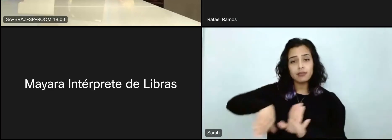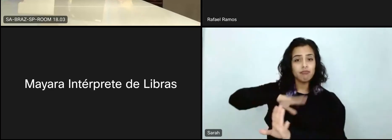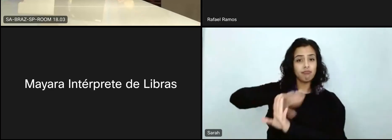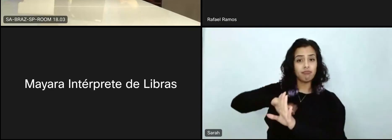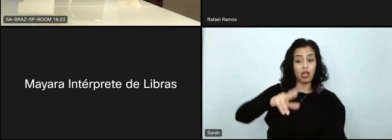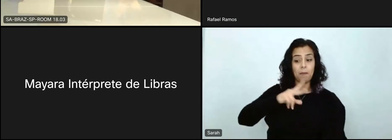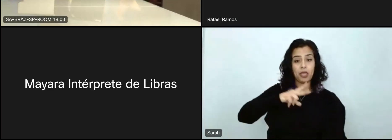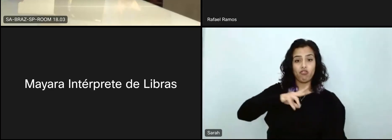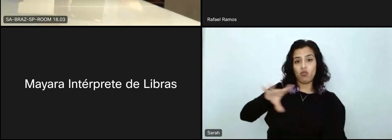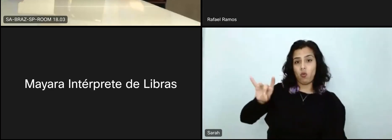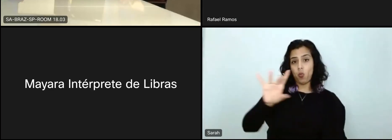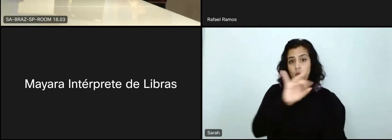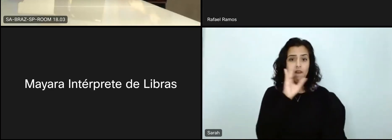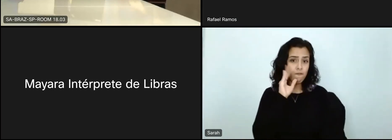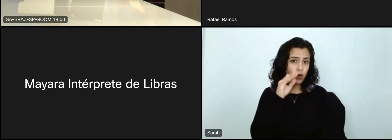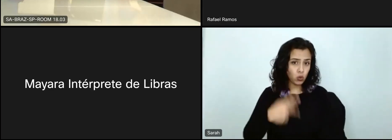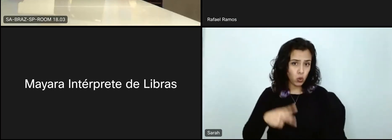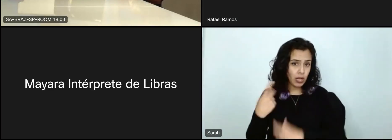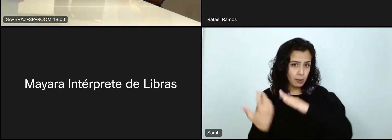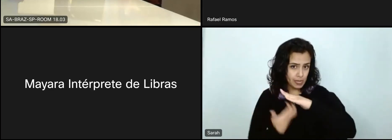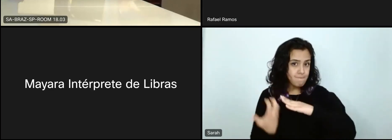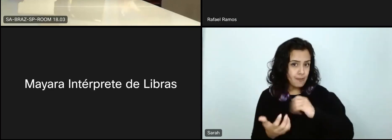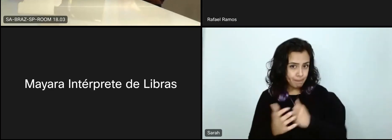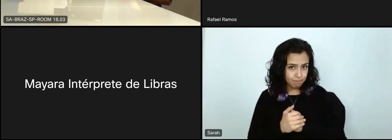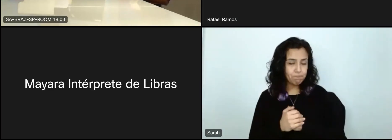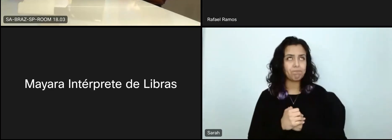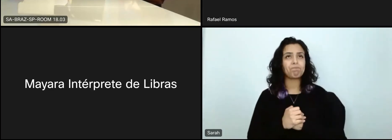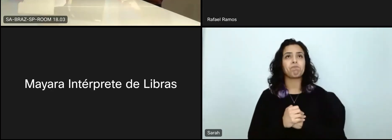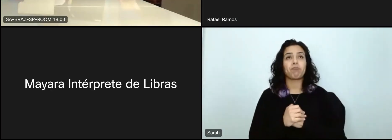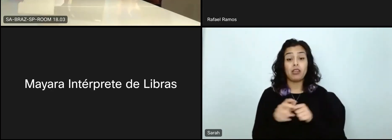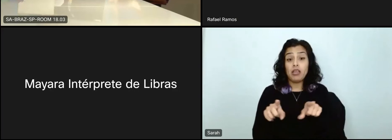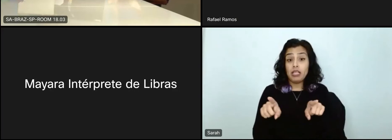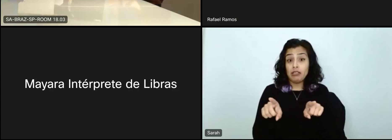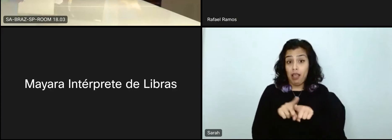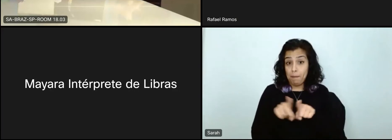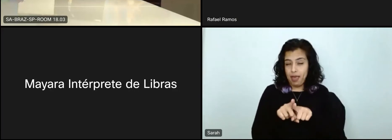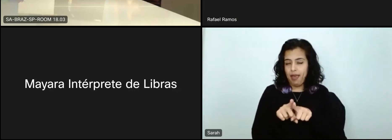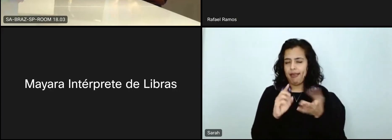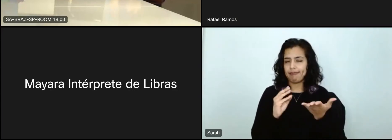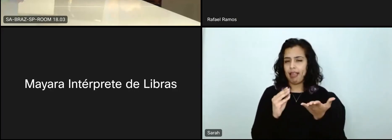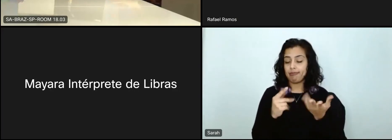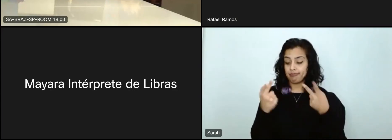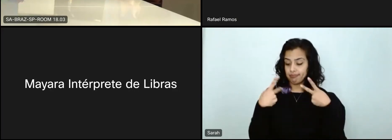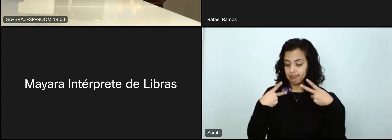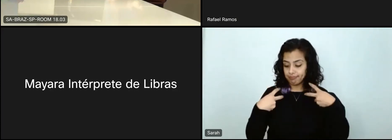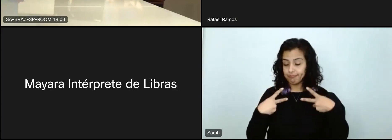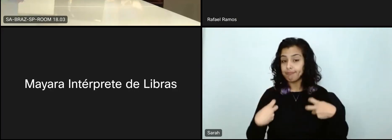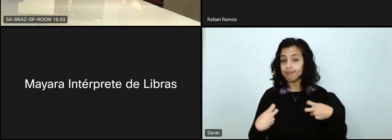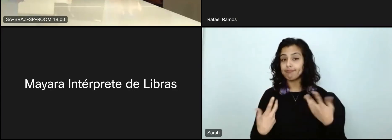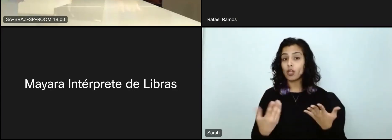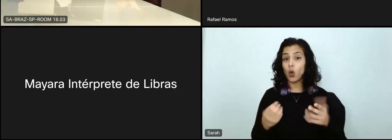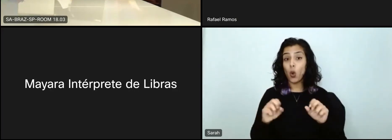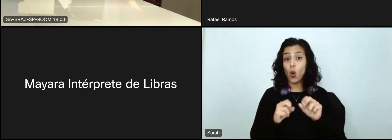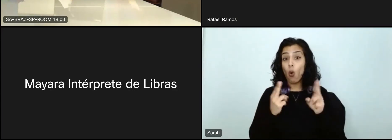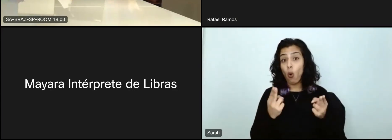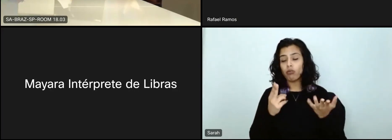trabalham nas empresas. A gente precisa também, sempre, é que a gente já tem feito, né? Se policiar. Policiar os outros, não aceitar